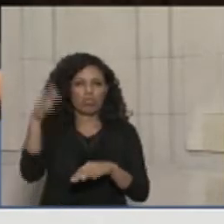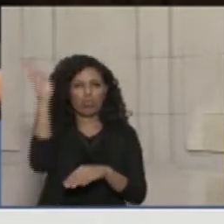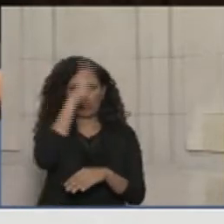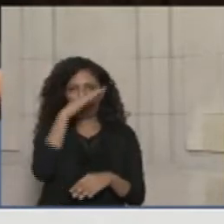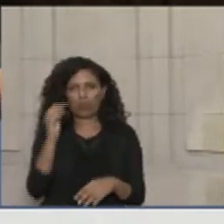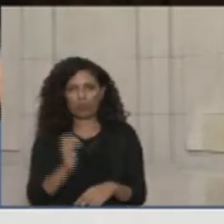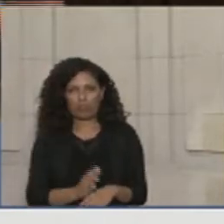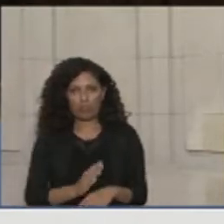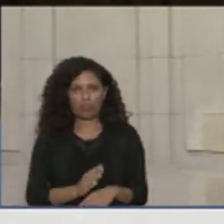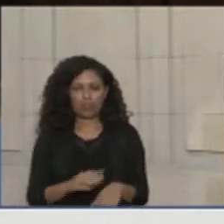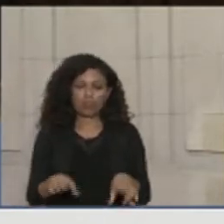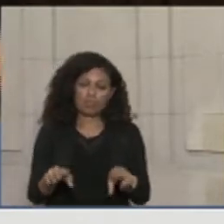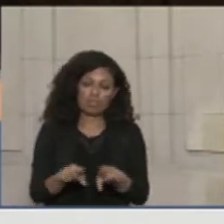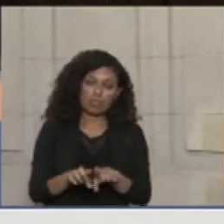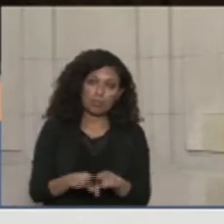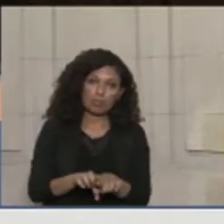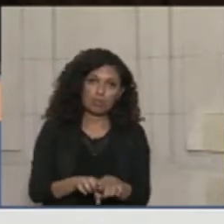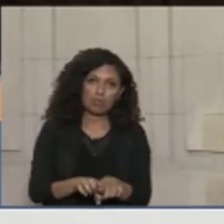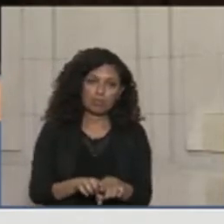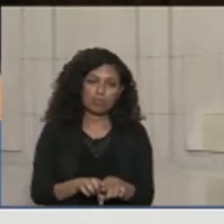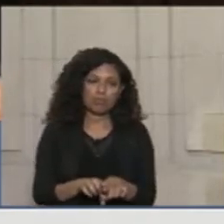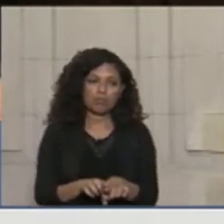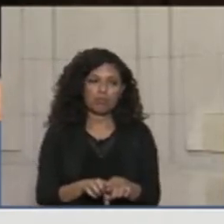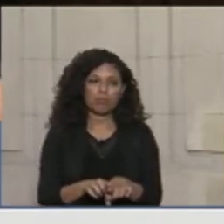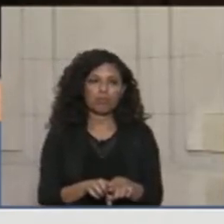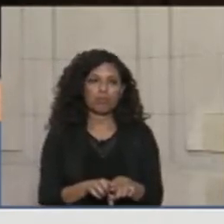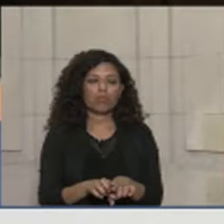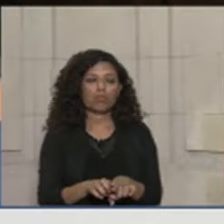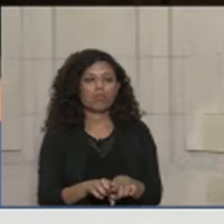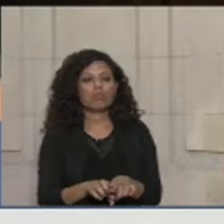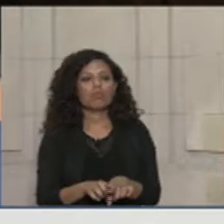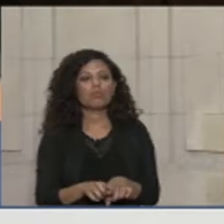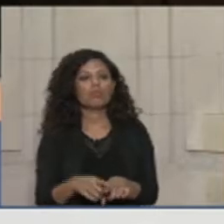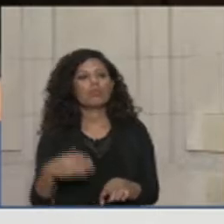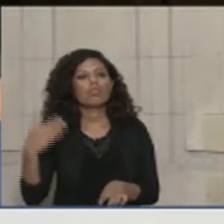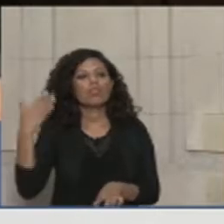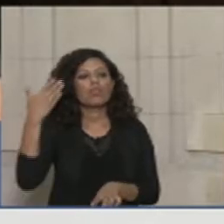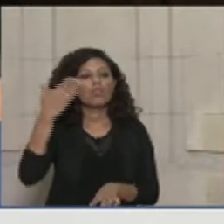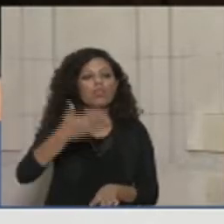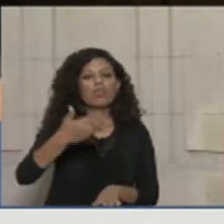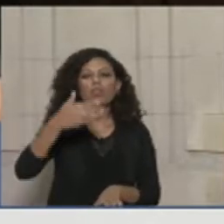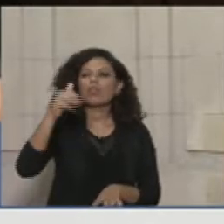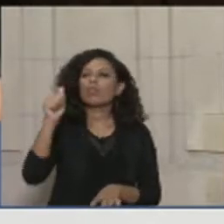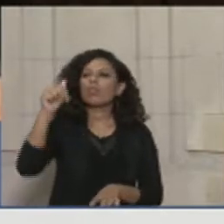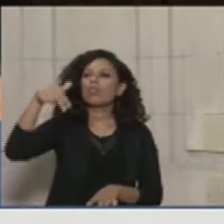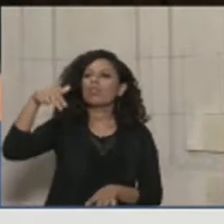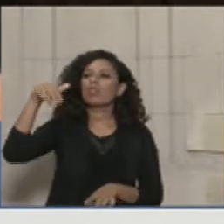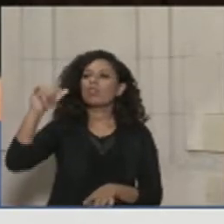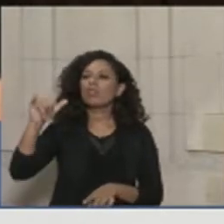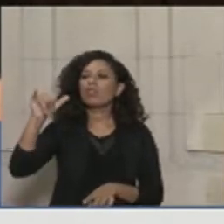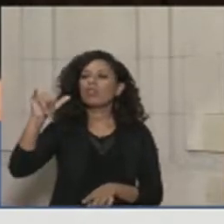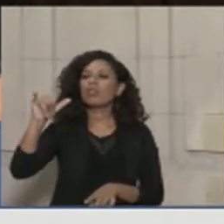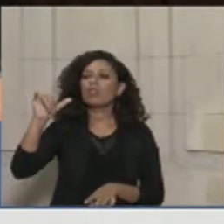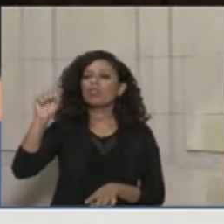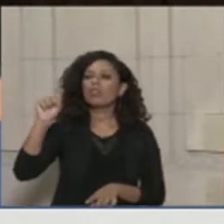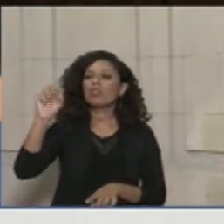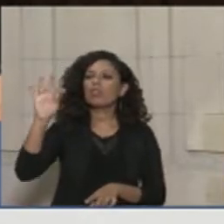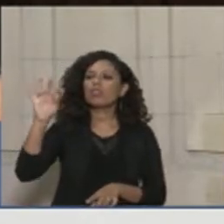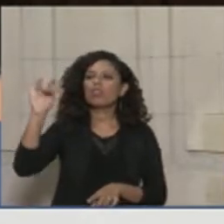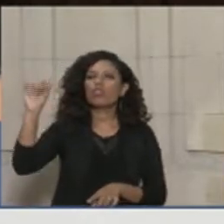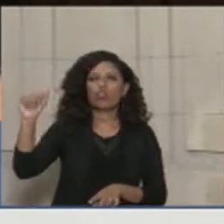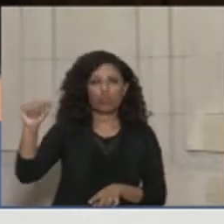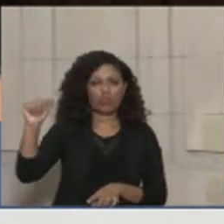E, finalmente, veio a anistia. E, como se dizia à